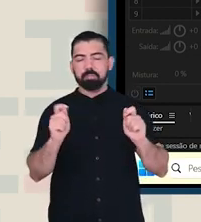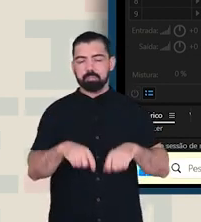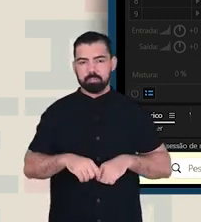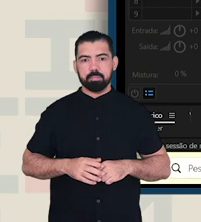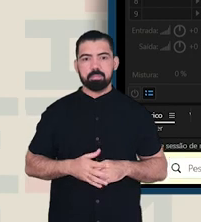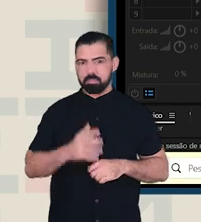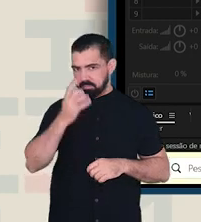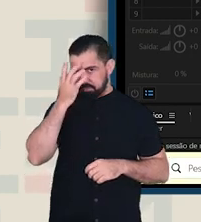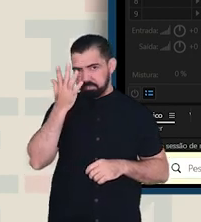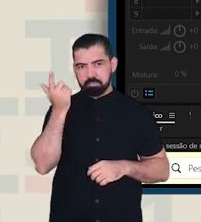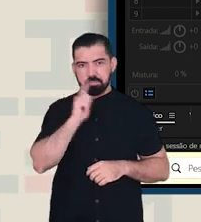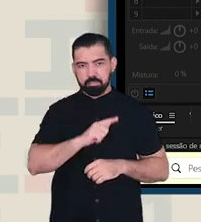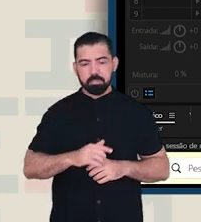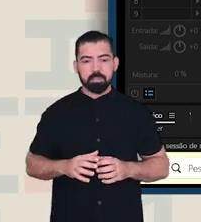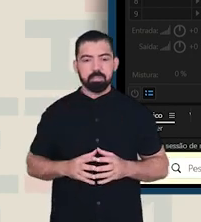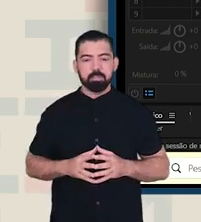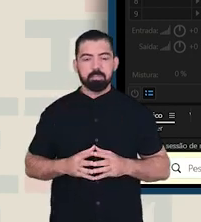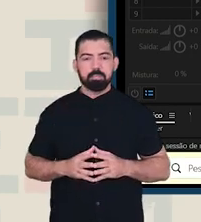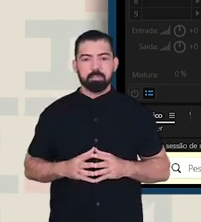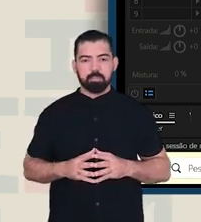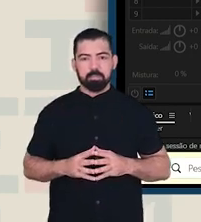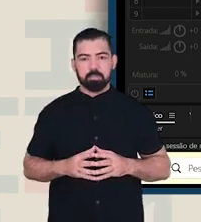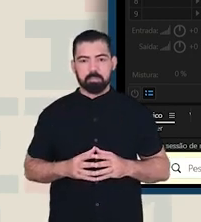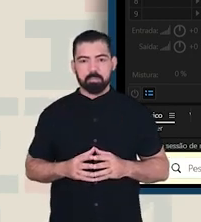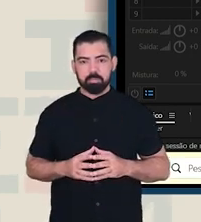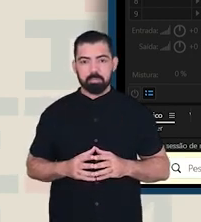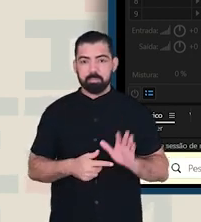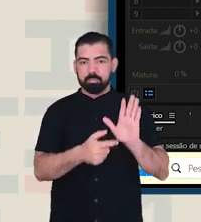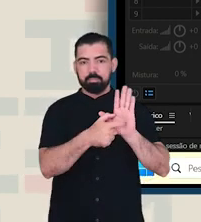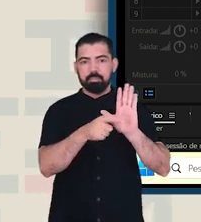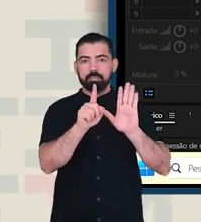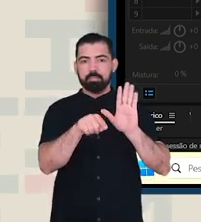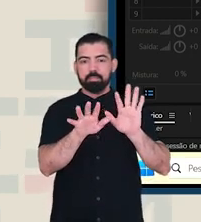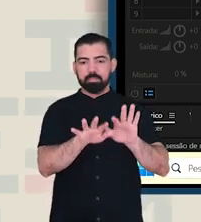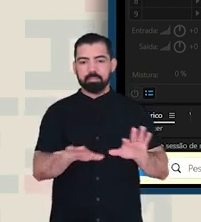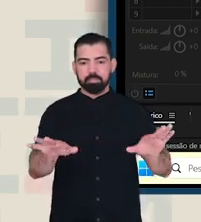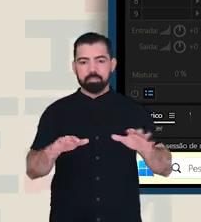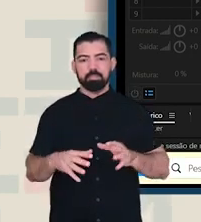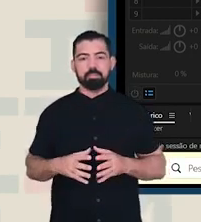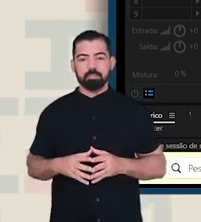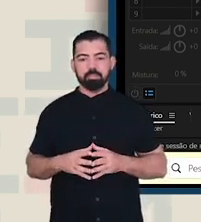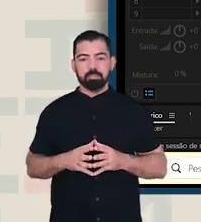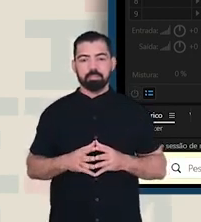bem facilmente. O programa está preparado para isso.